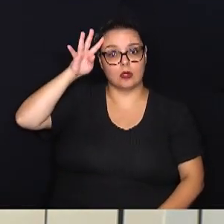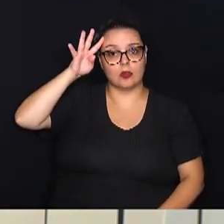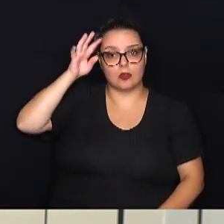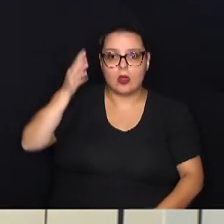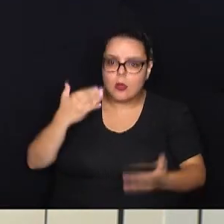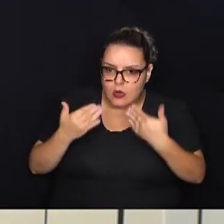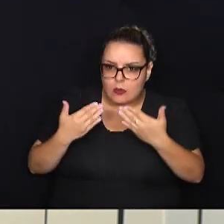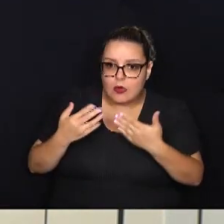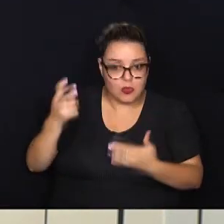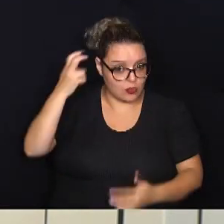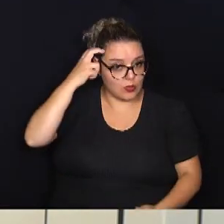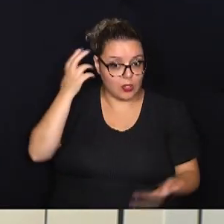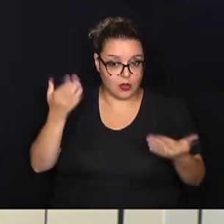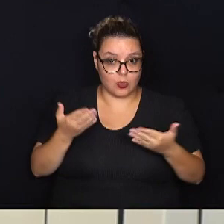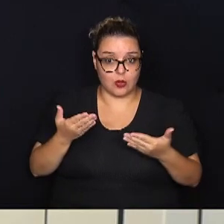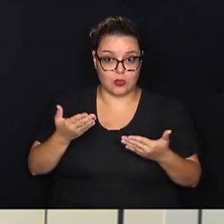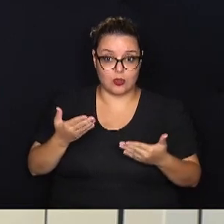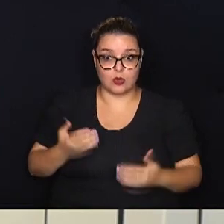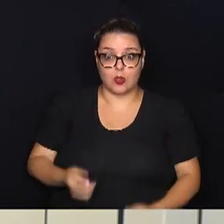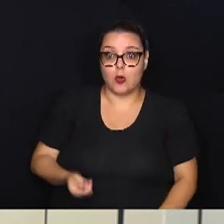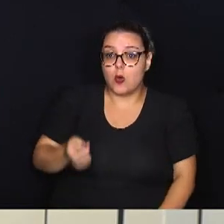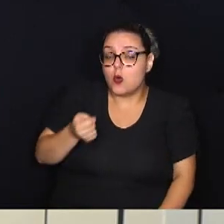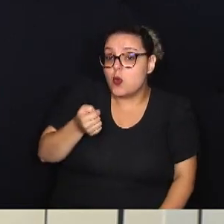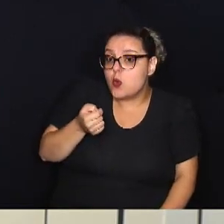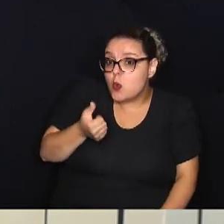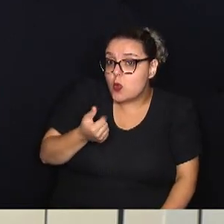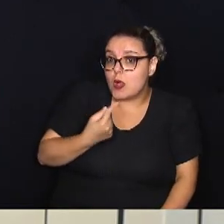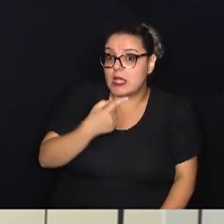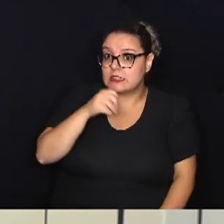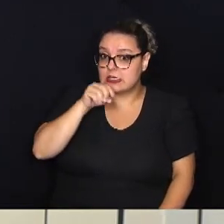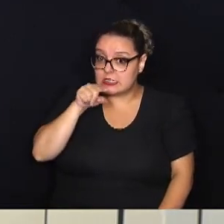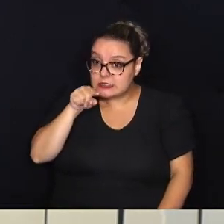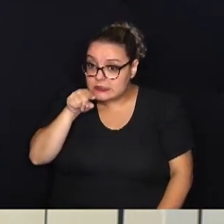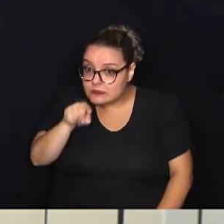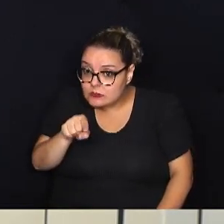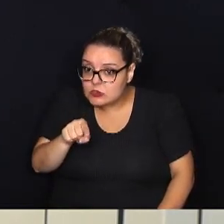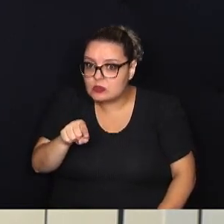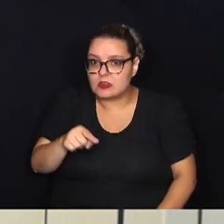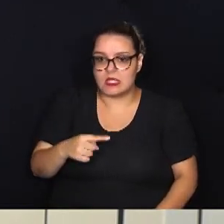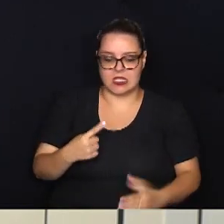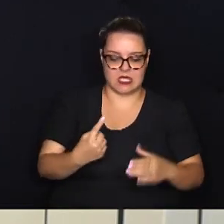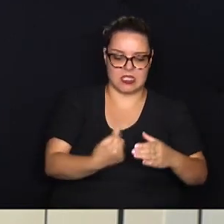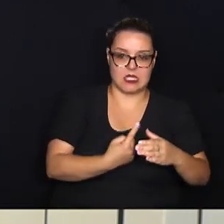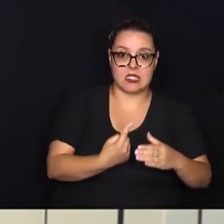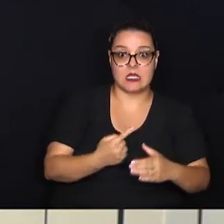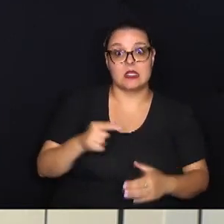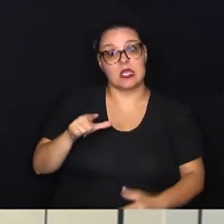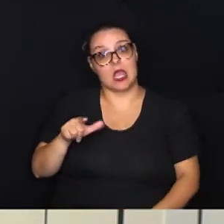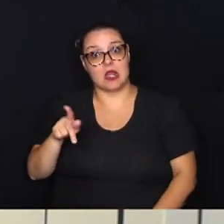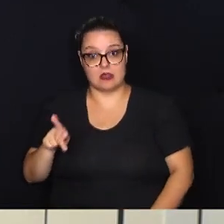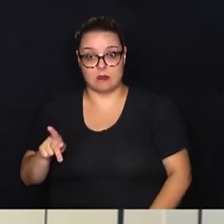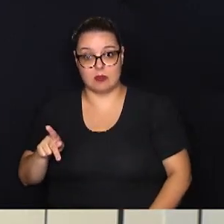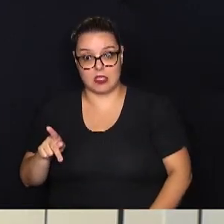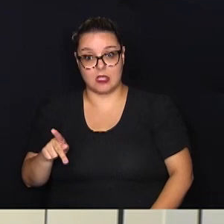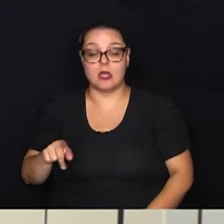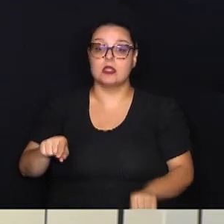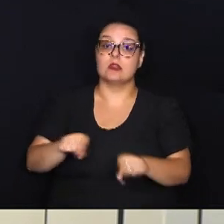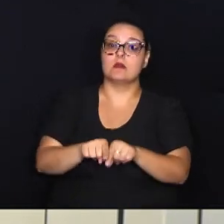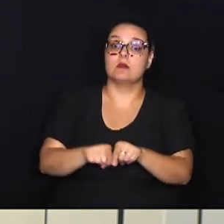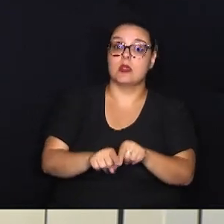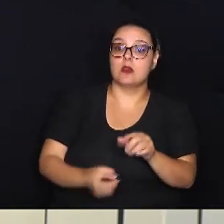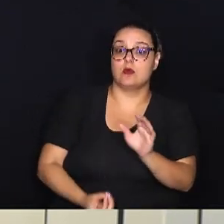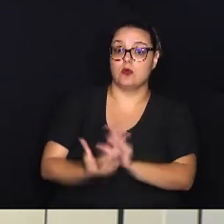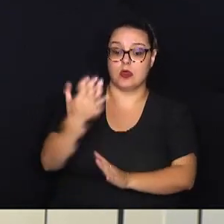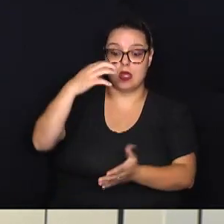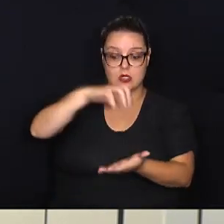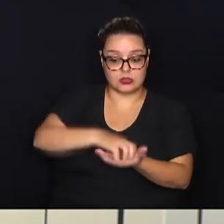sobre cultura agora, com quase 10 mil itens entre CDs e LPs. A criação do Centro de